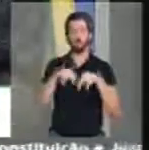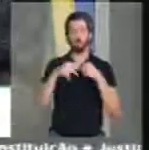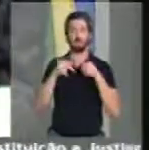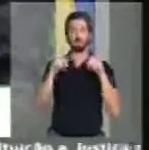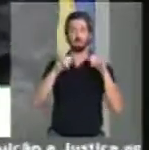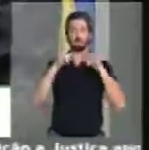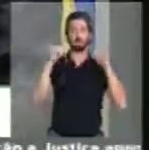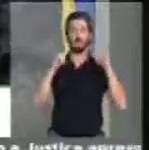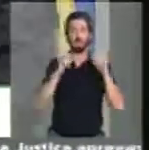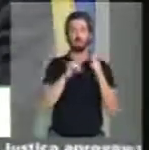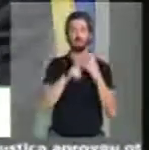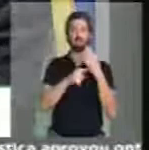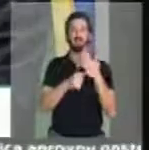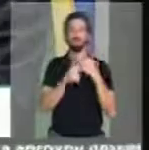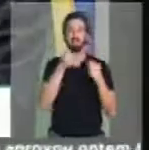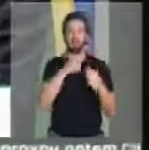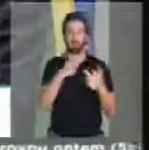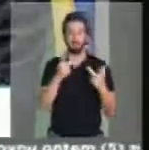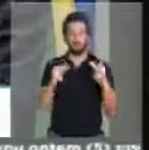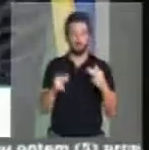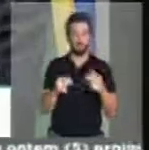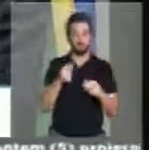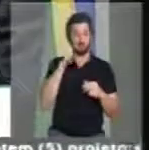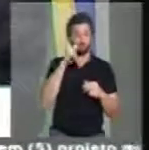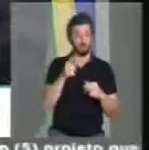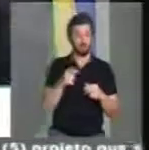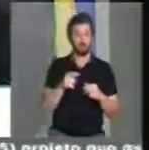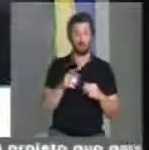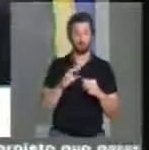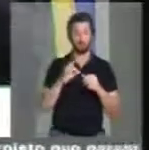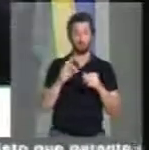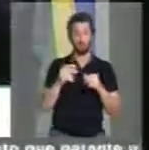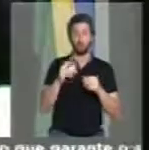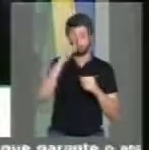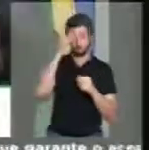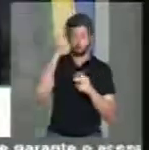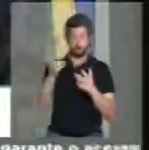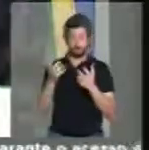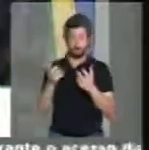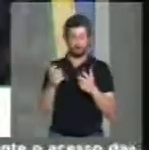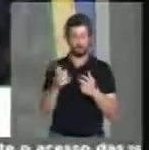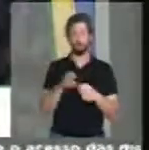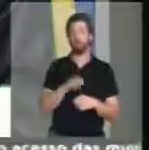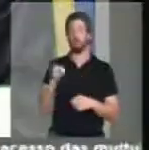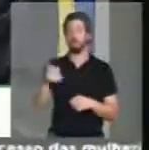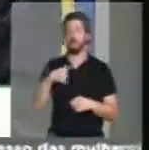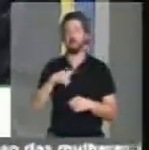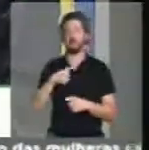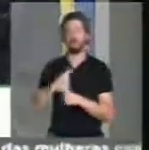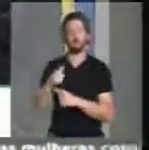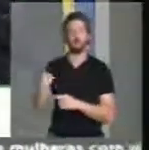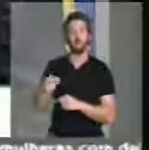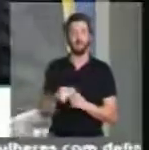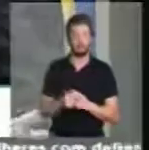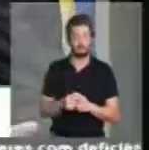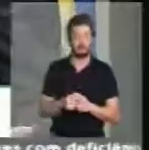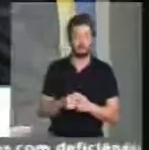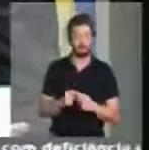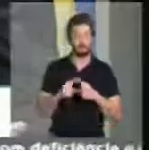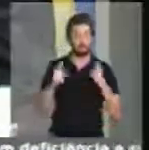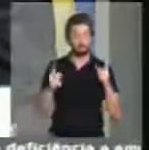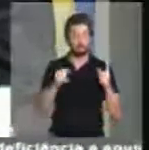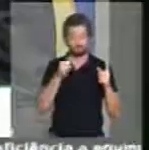propaganda muito interessante, aonde tudo que você quer, vá no Posto Ipiranga que encontra. Só que